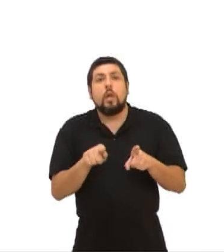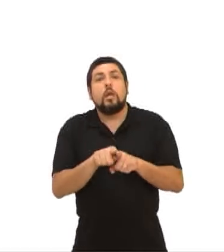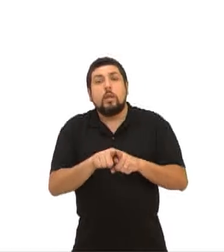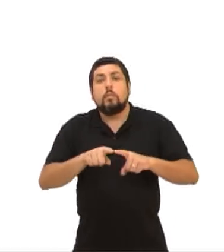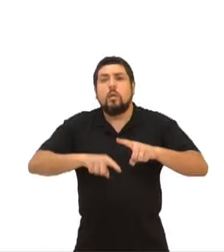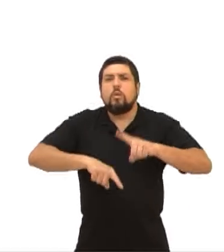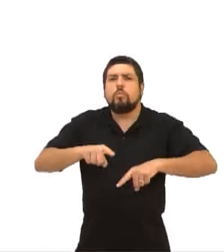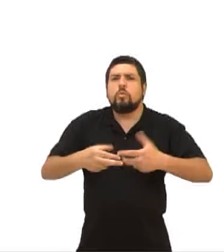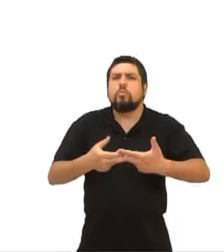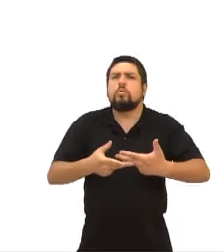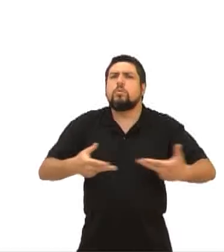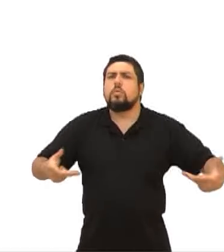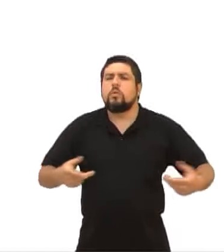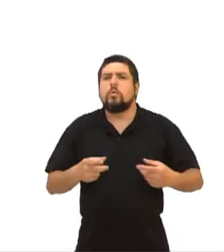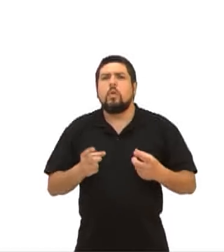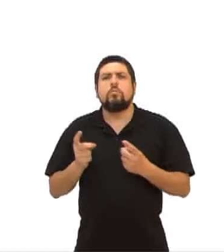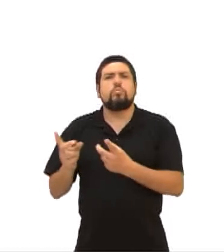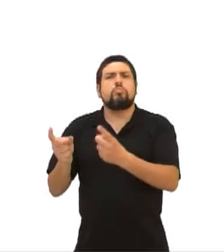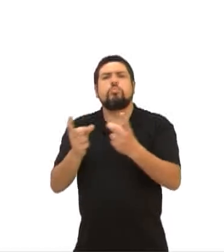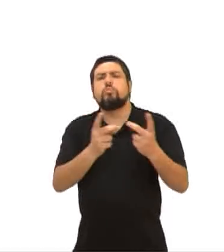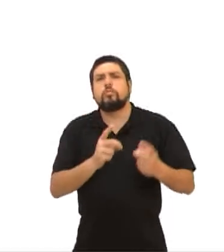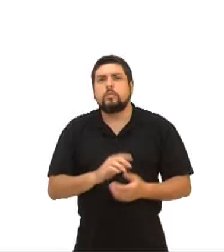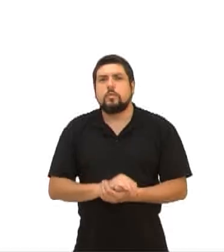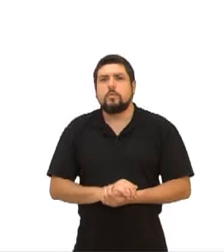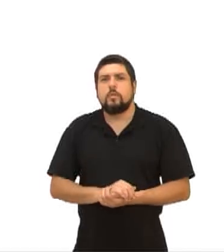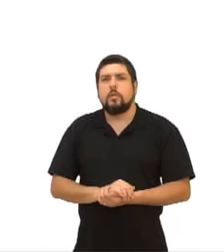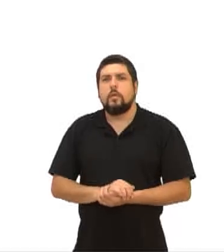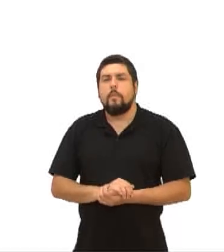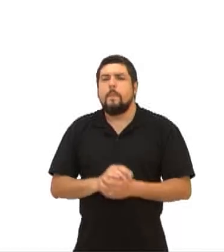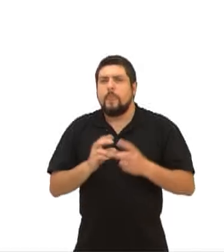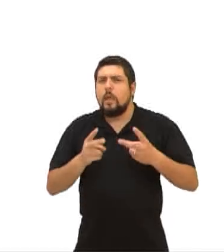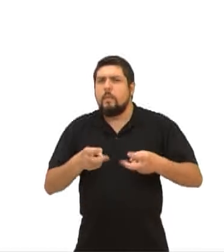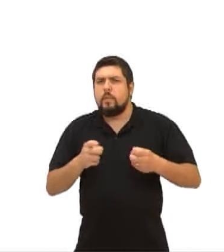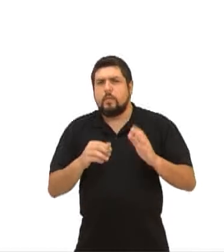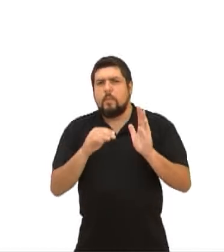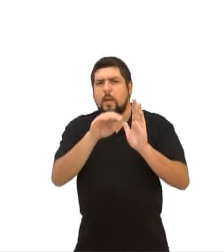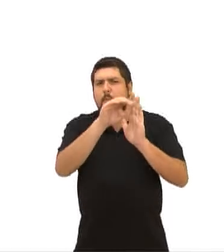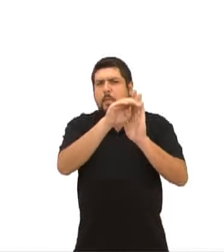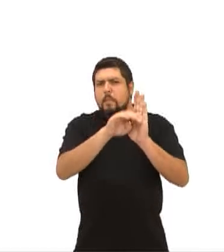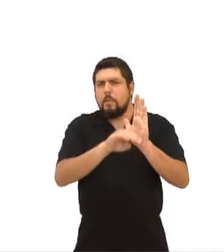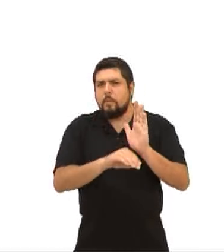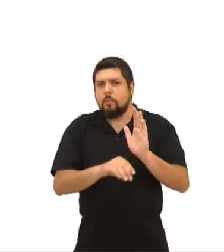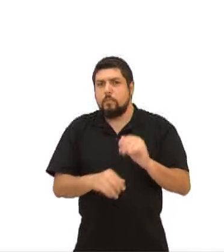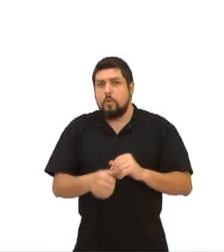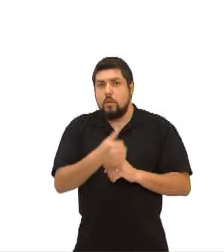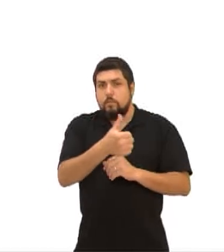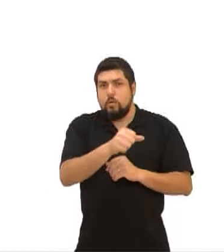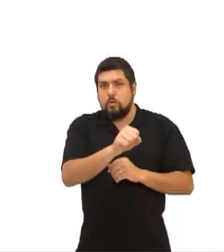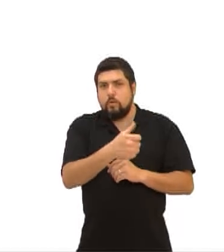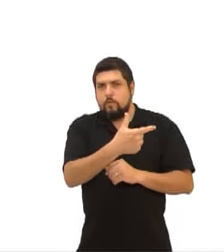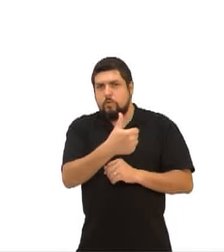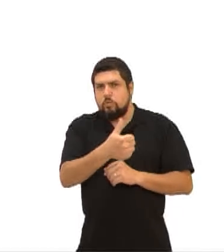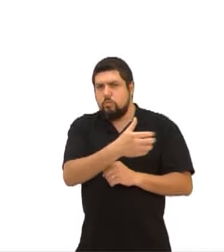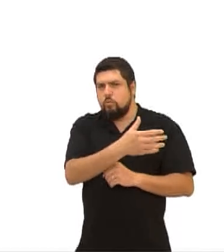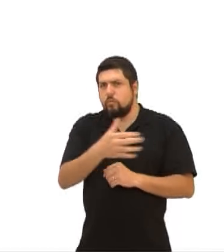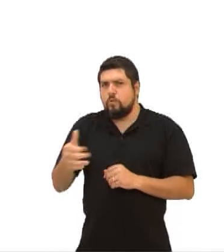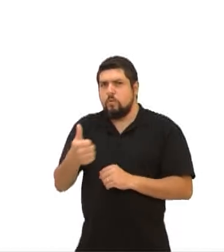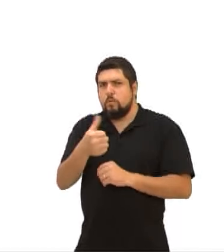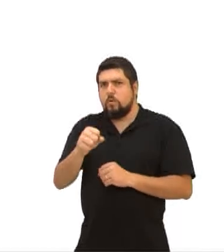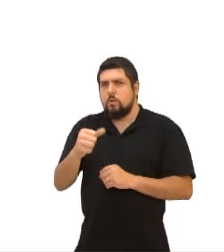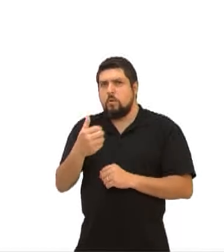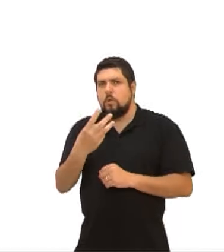balança comercial ao longo do segundo reinado. Então veja que eu tenho aqui de 1821 a